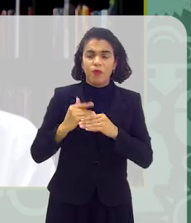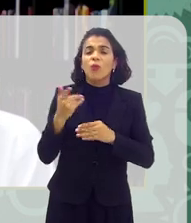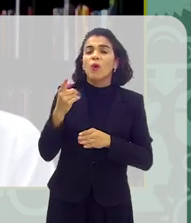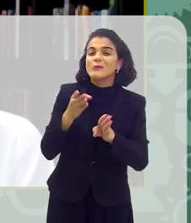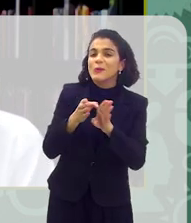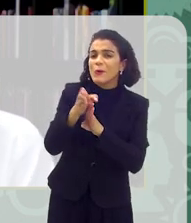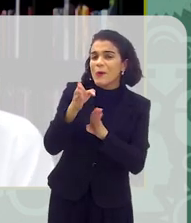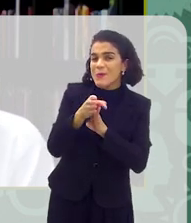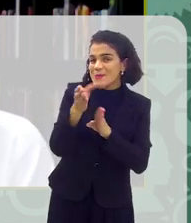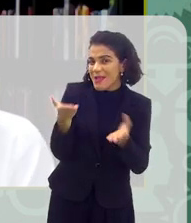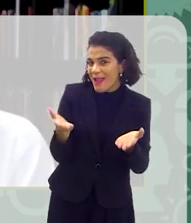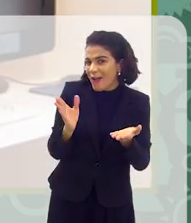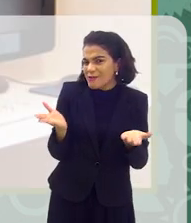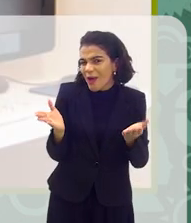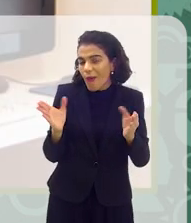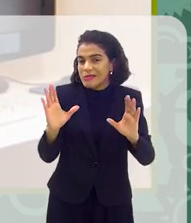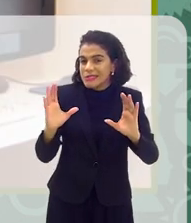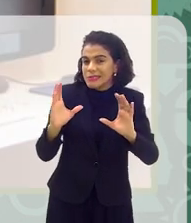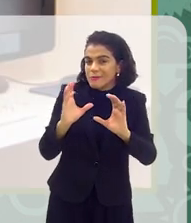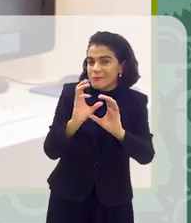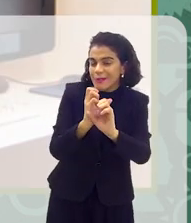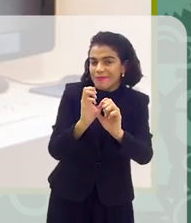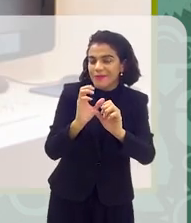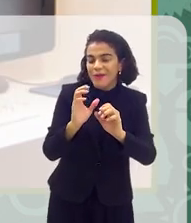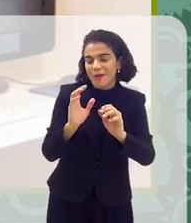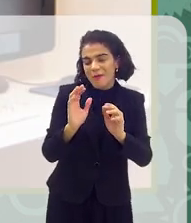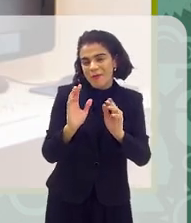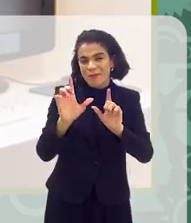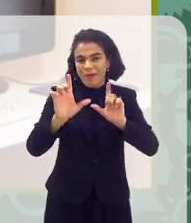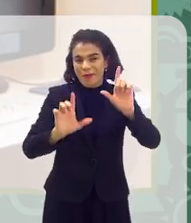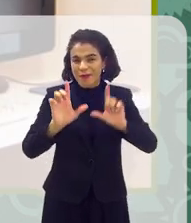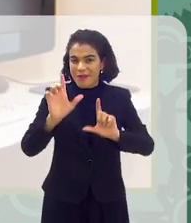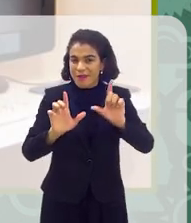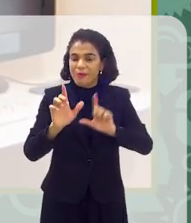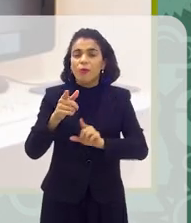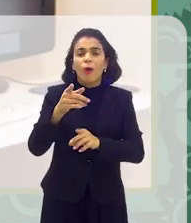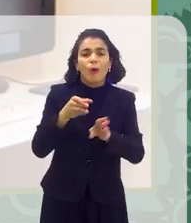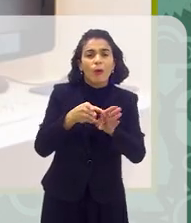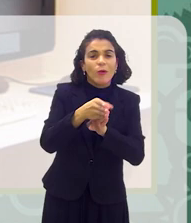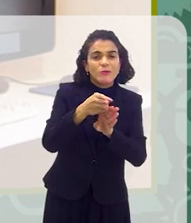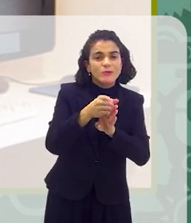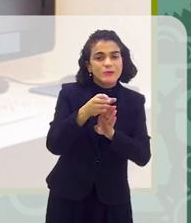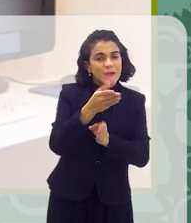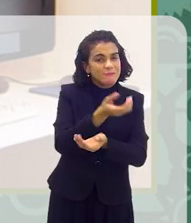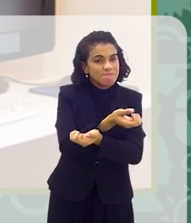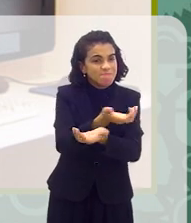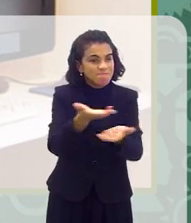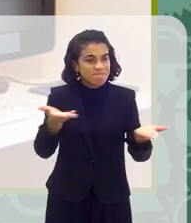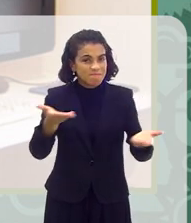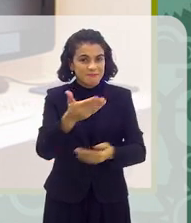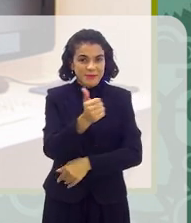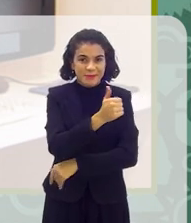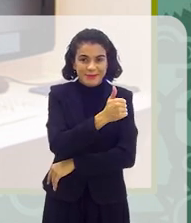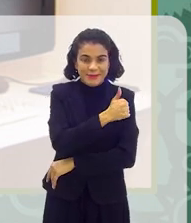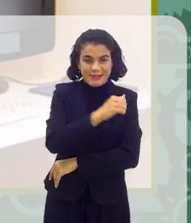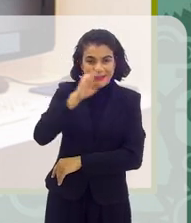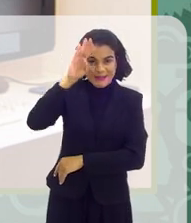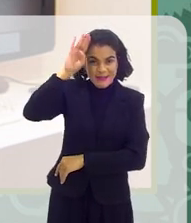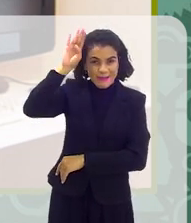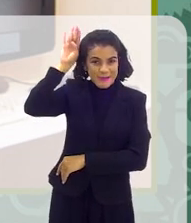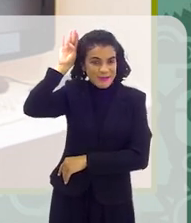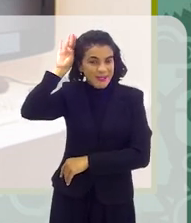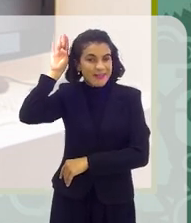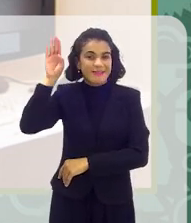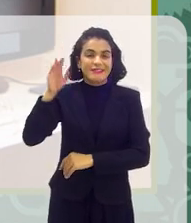qual o seu conselho? A gente encaminhando aí para o final, né, do nosso programa. Qual o conselho, então, que você dá aí para esse estudante